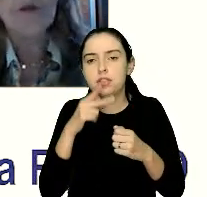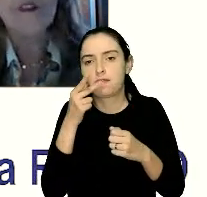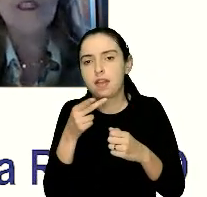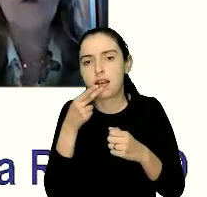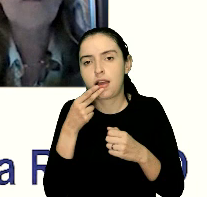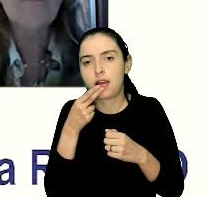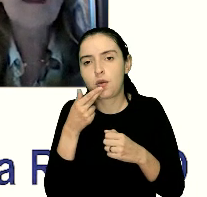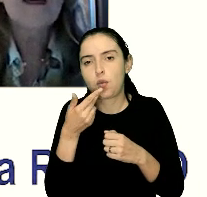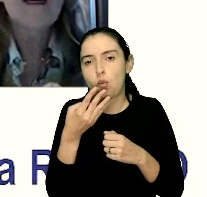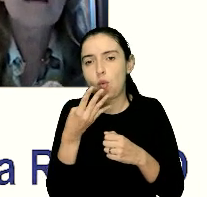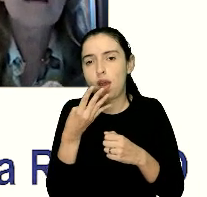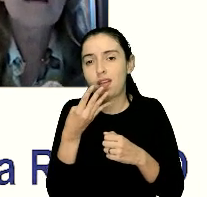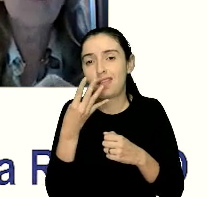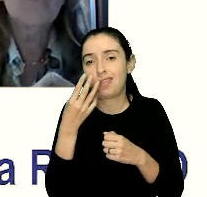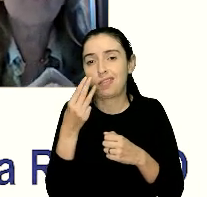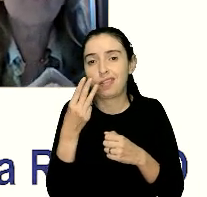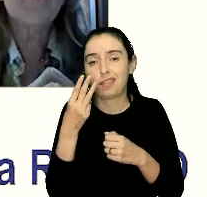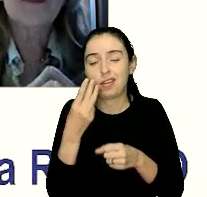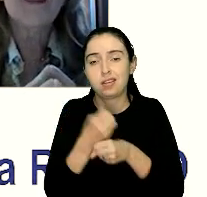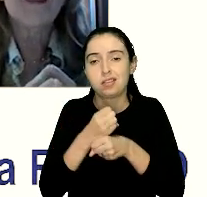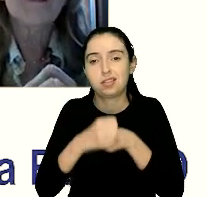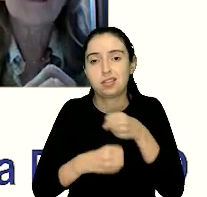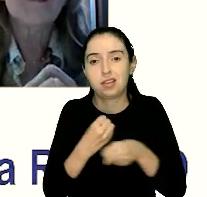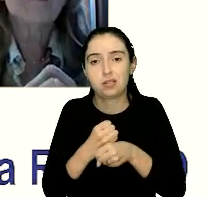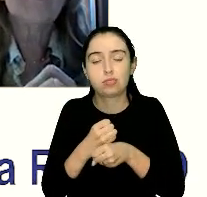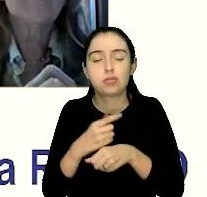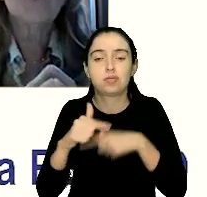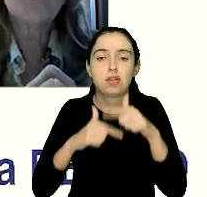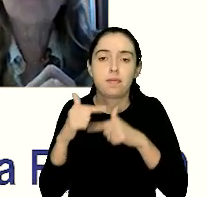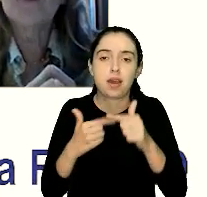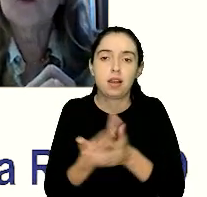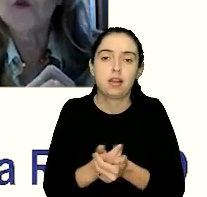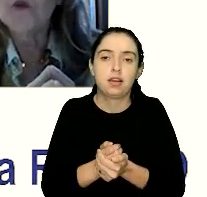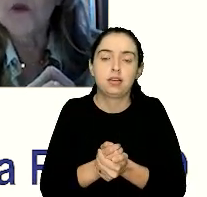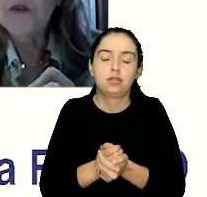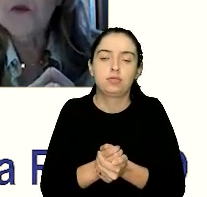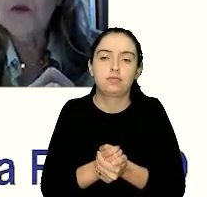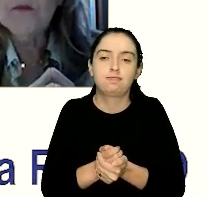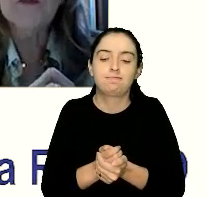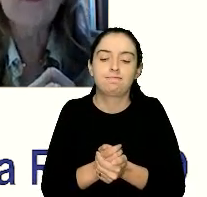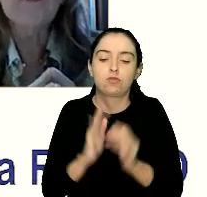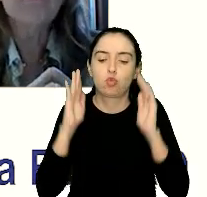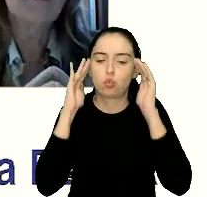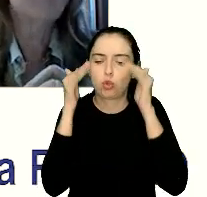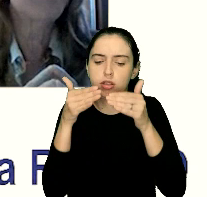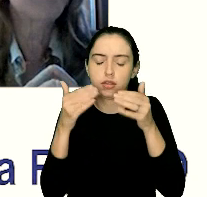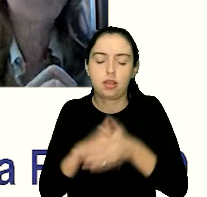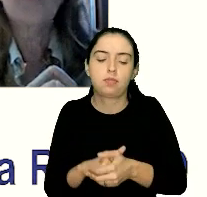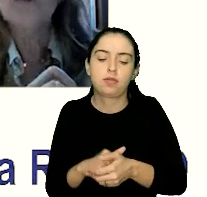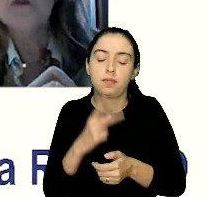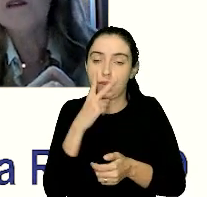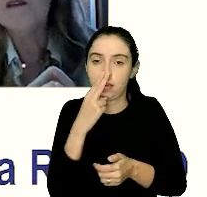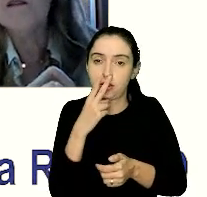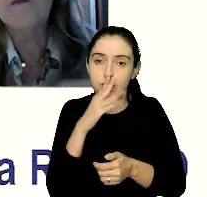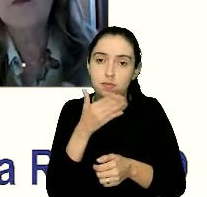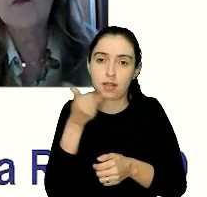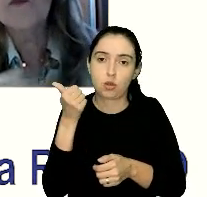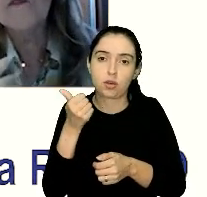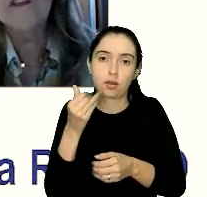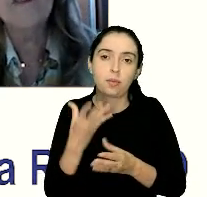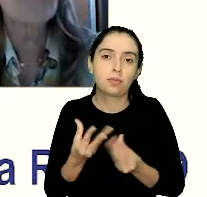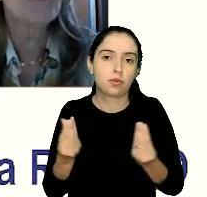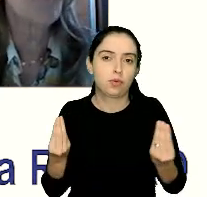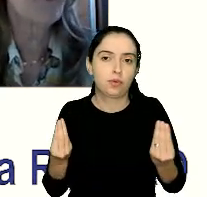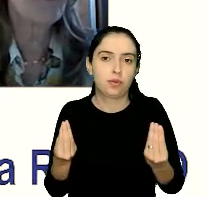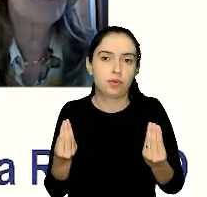né, nessa profissão, então, eu acho que melhorou muito, né? Quando eu me formei, era